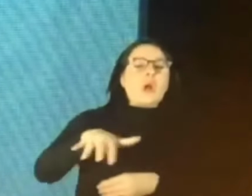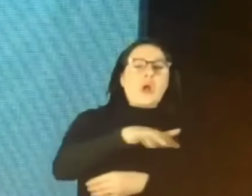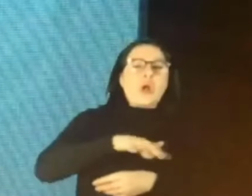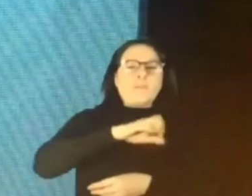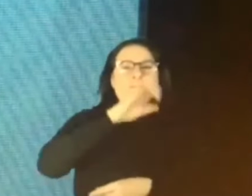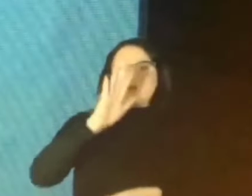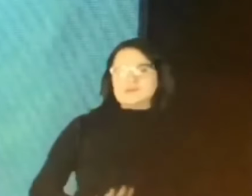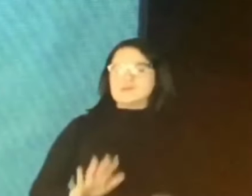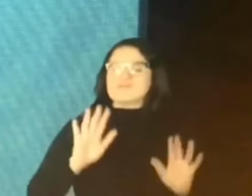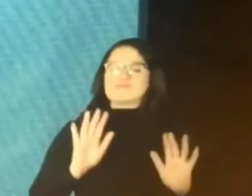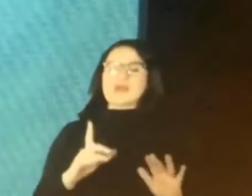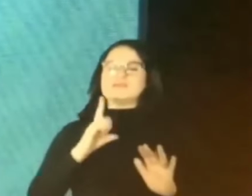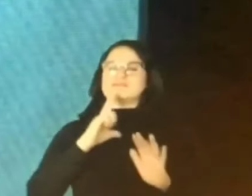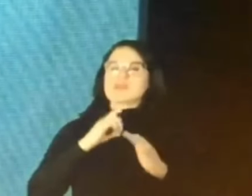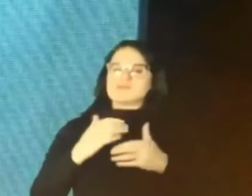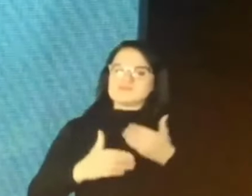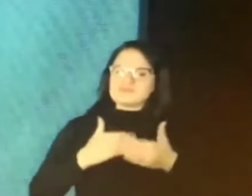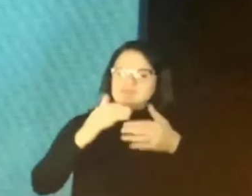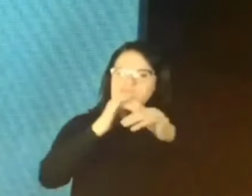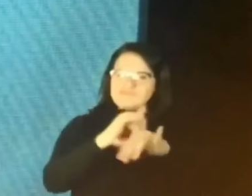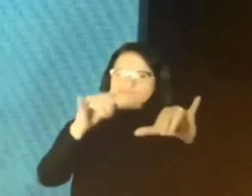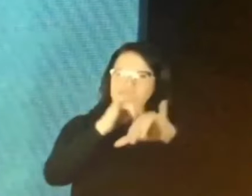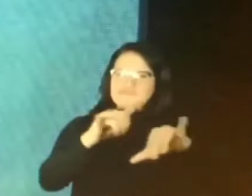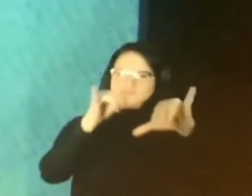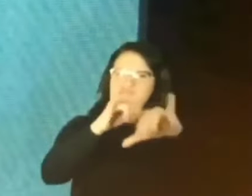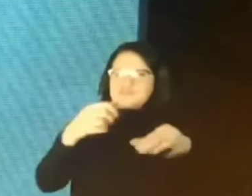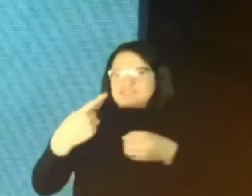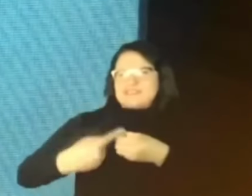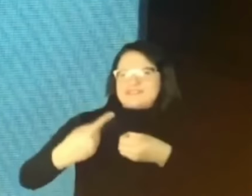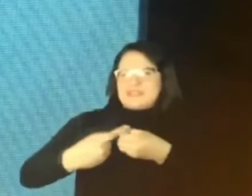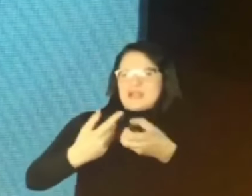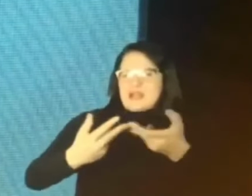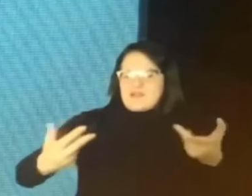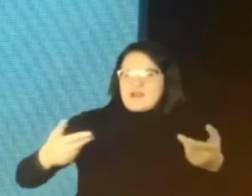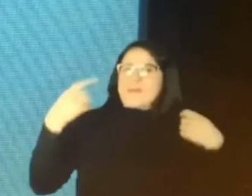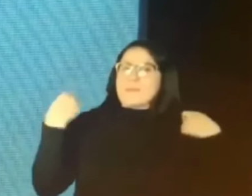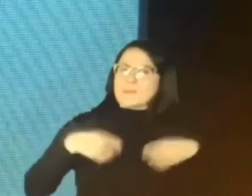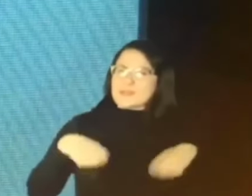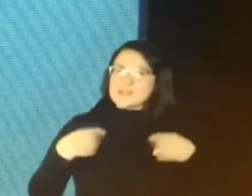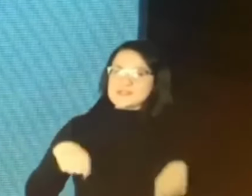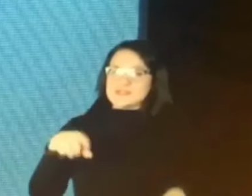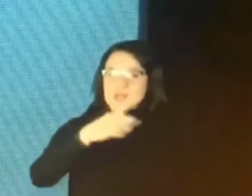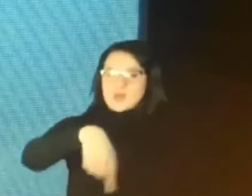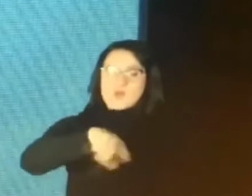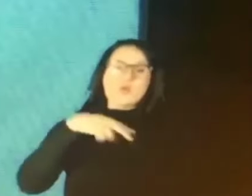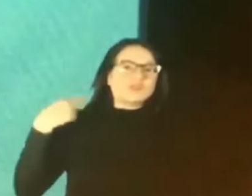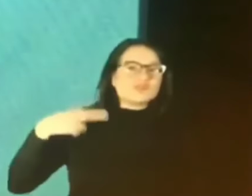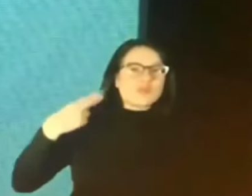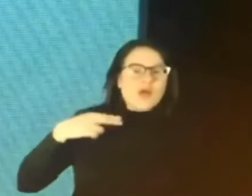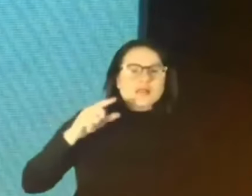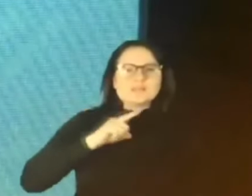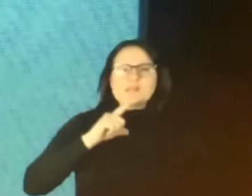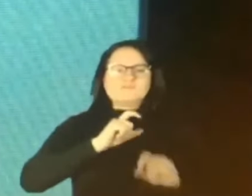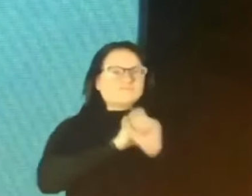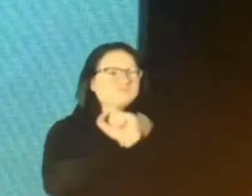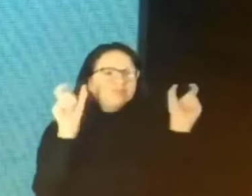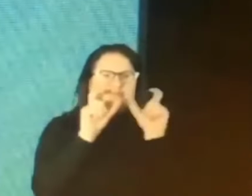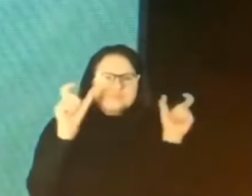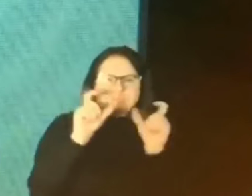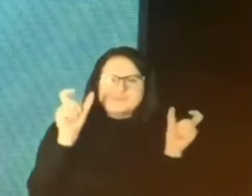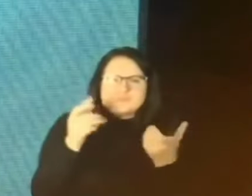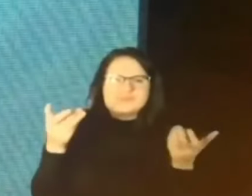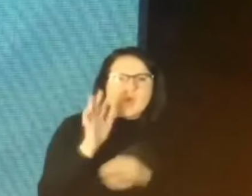do início muito próximo das campanhas municipais, é preciso que os nossos advogados eleitoralistas estejam atentos a essa